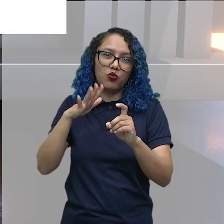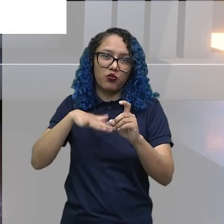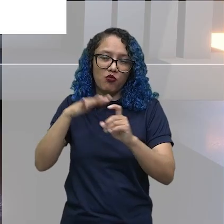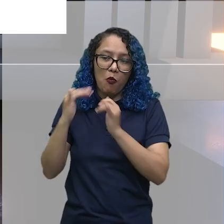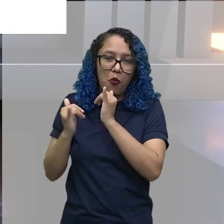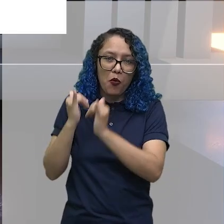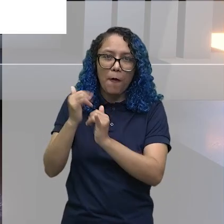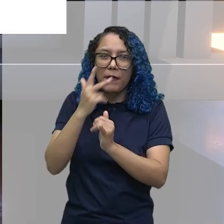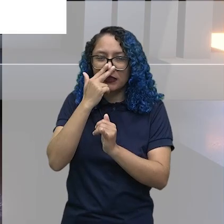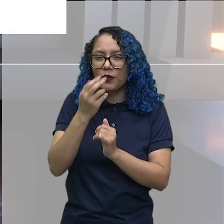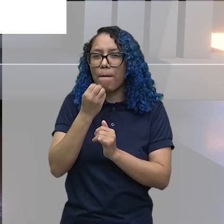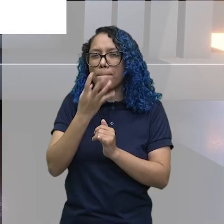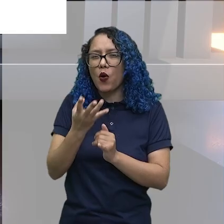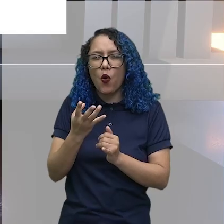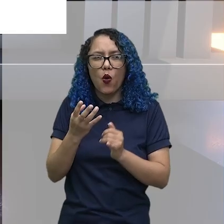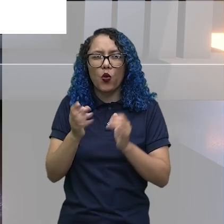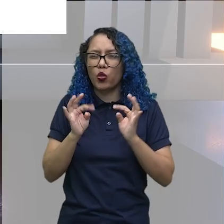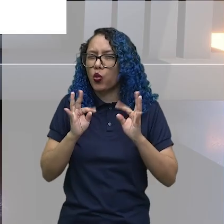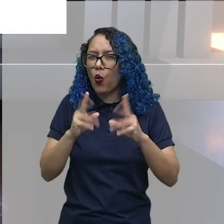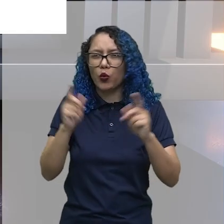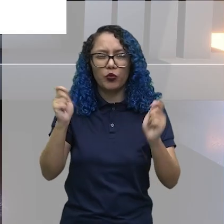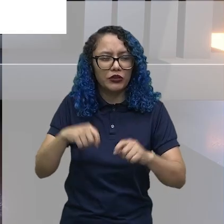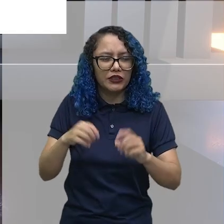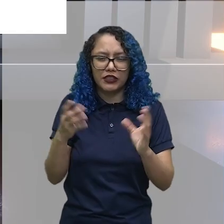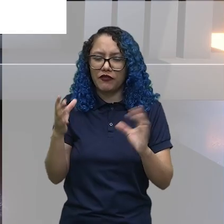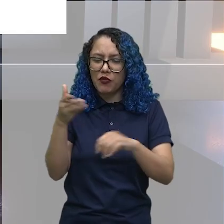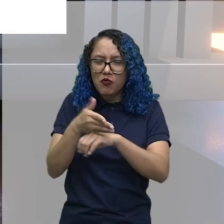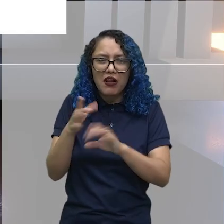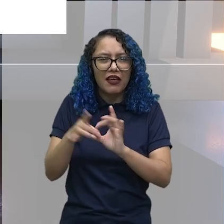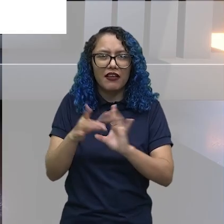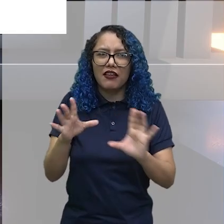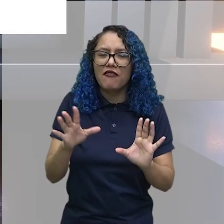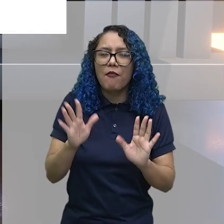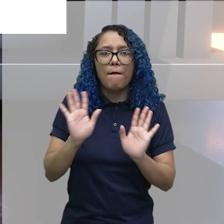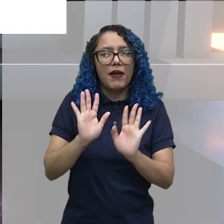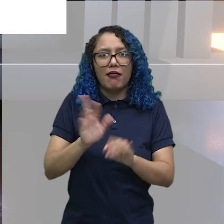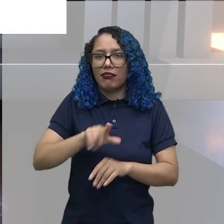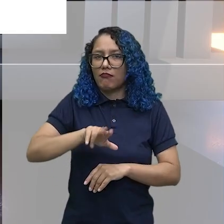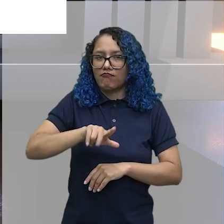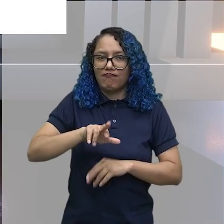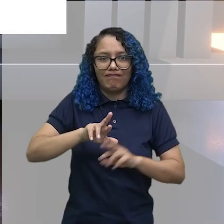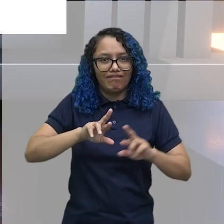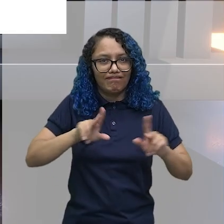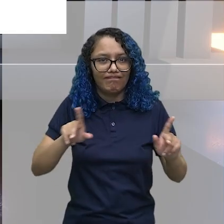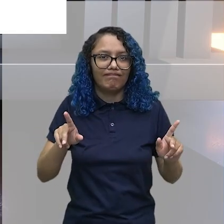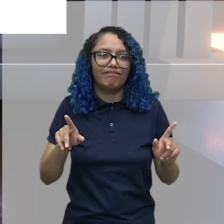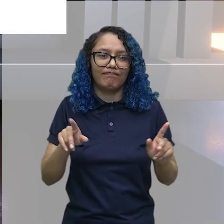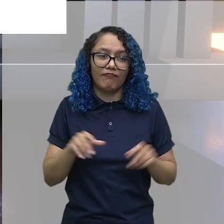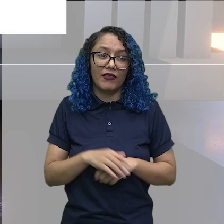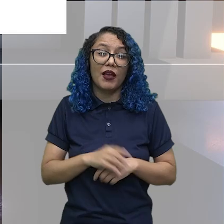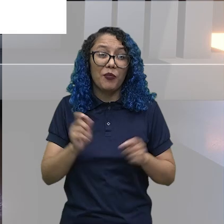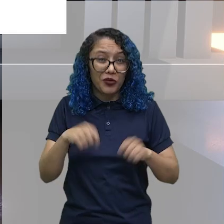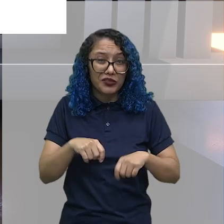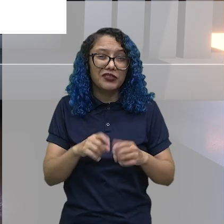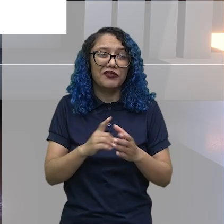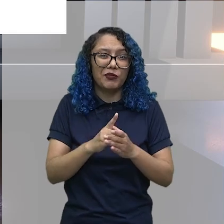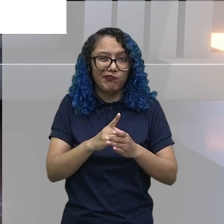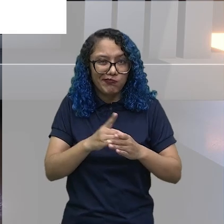para todo mundo, quando na realidade ela não é, certo? Esse cenário ele gera ali exclusão